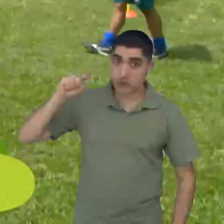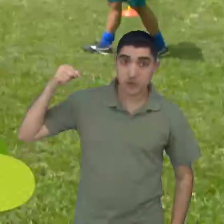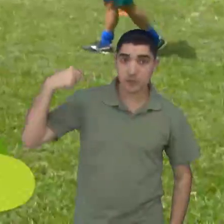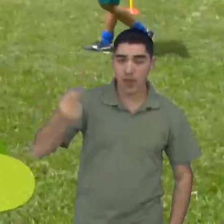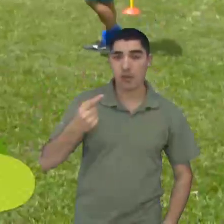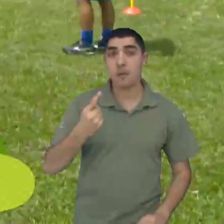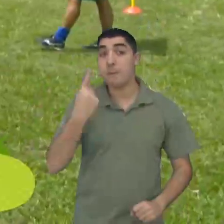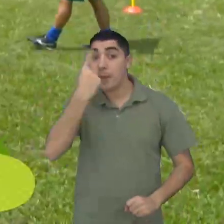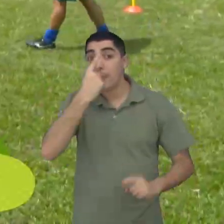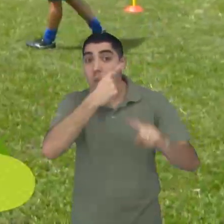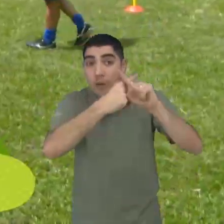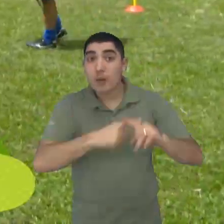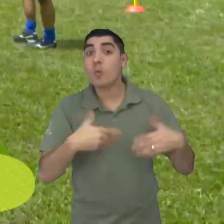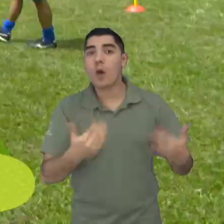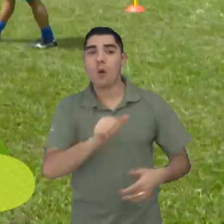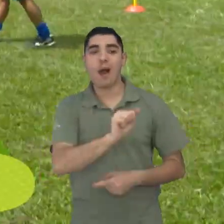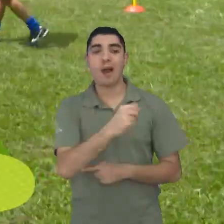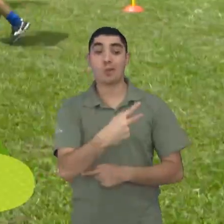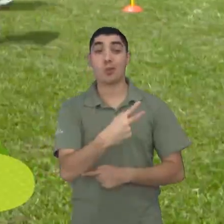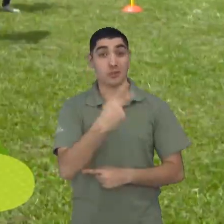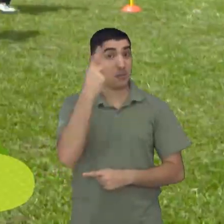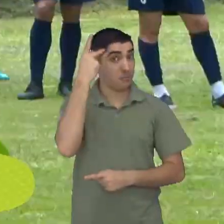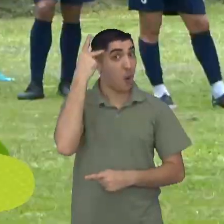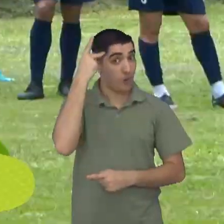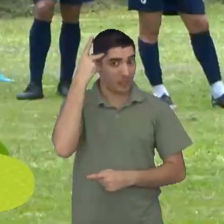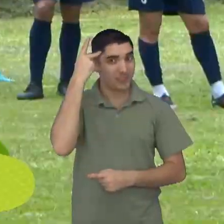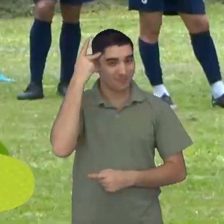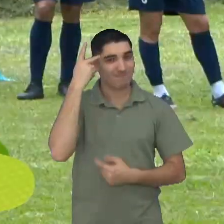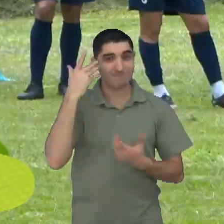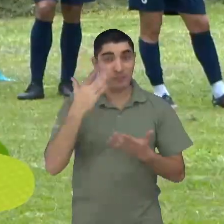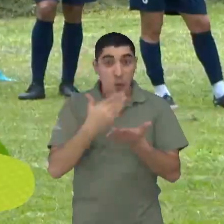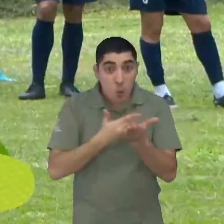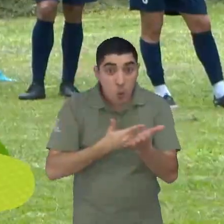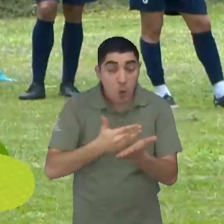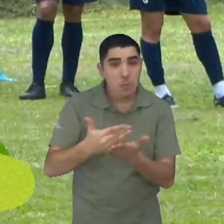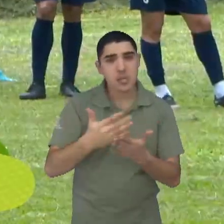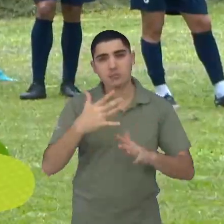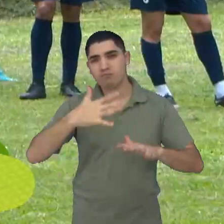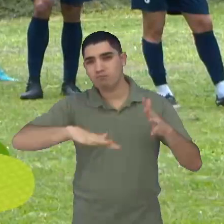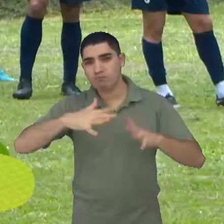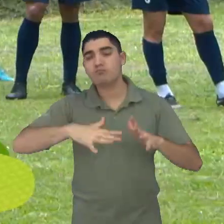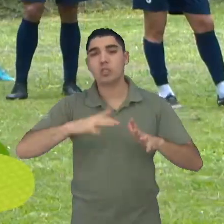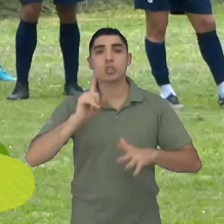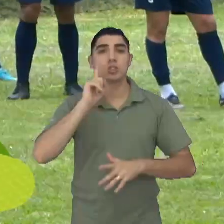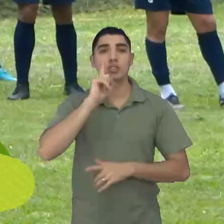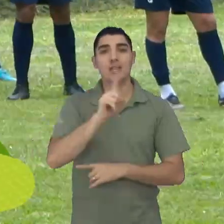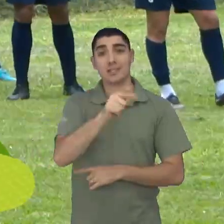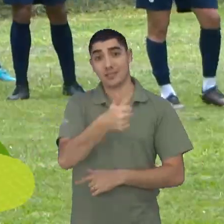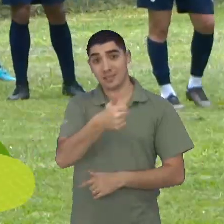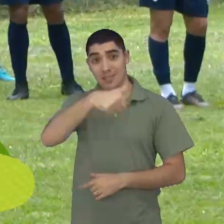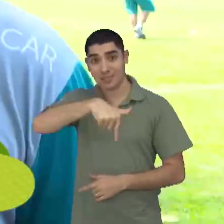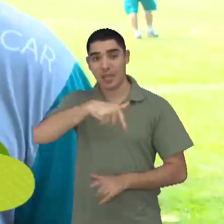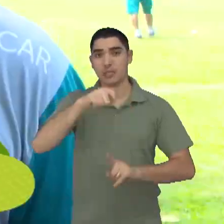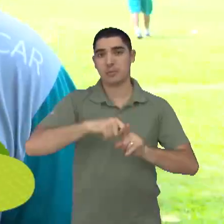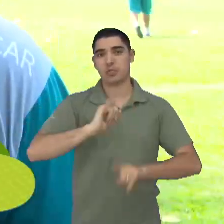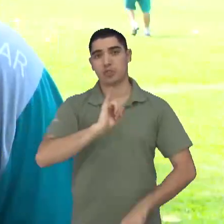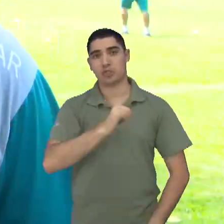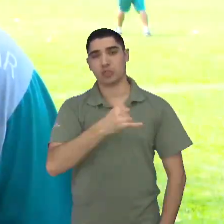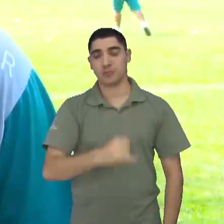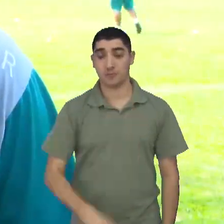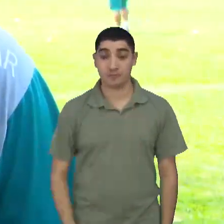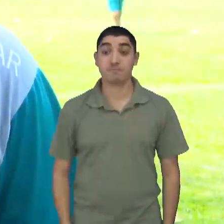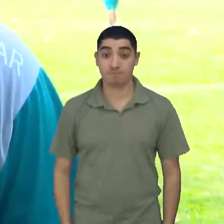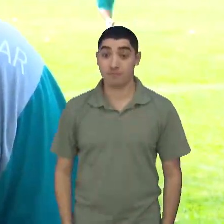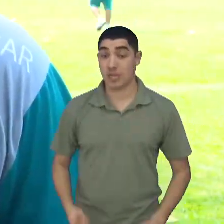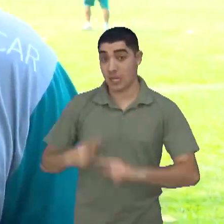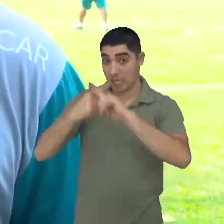primeira delas a Série A2 do Campeonato Paulista, que está prevista para começar no dia 17 de janeiro. A Série A2,